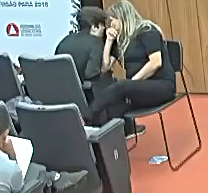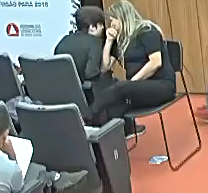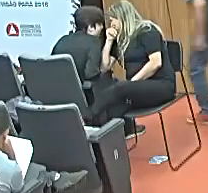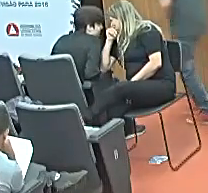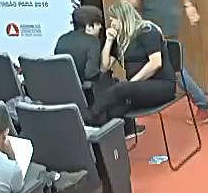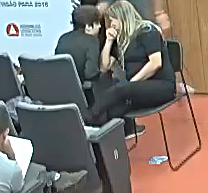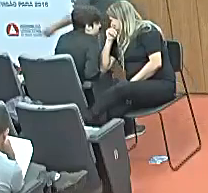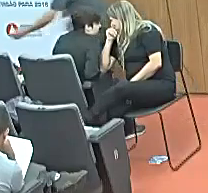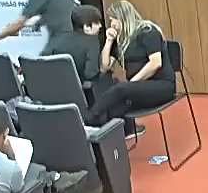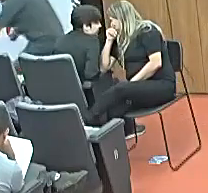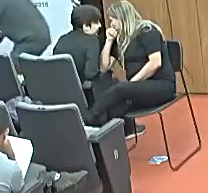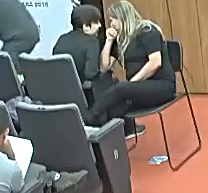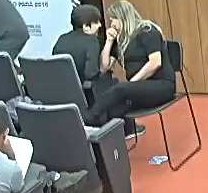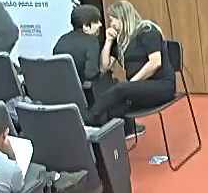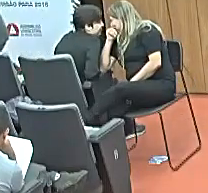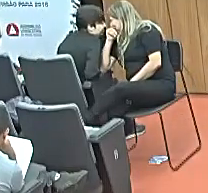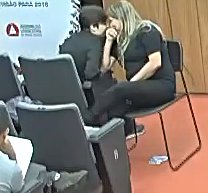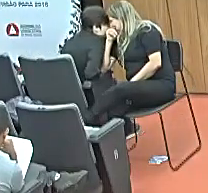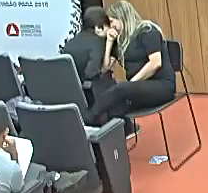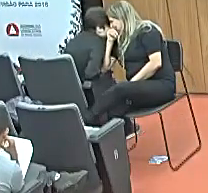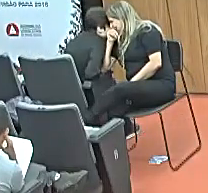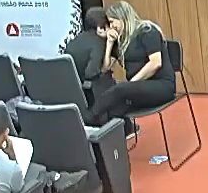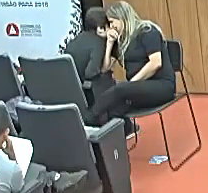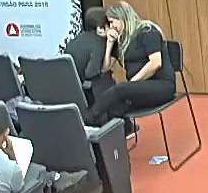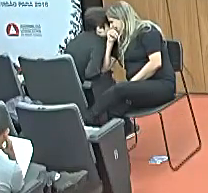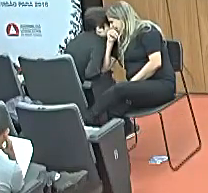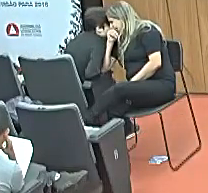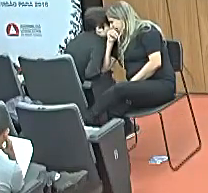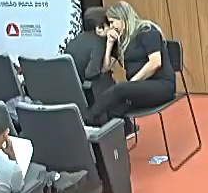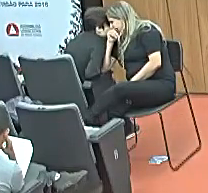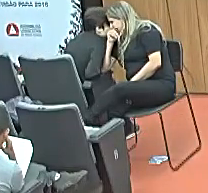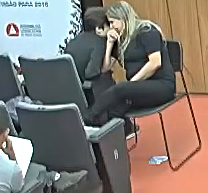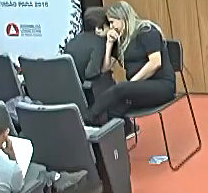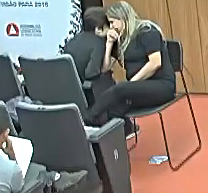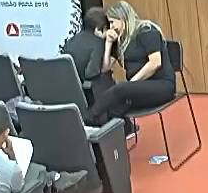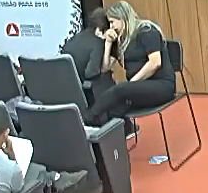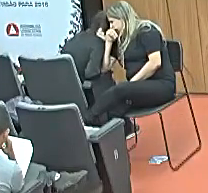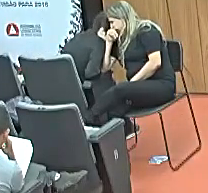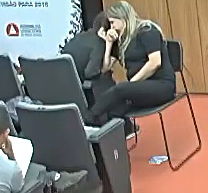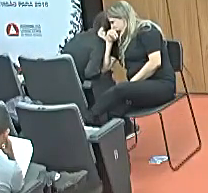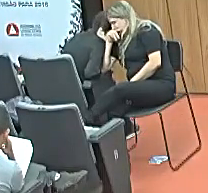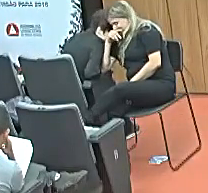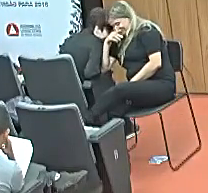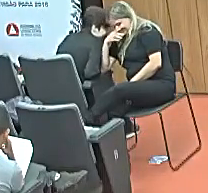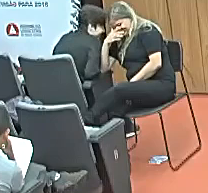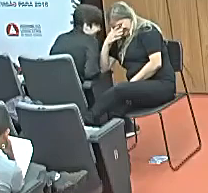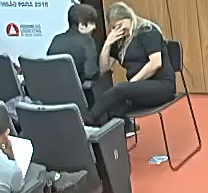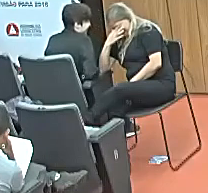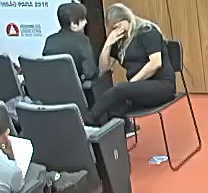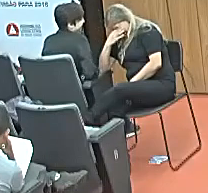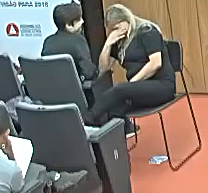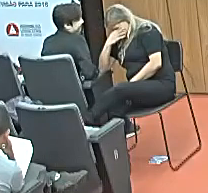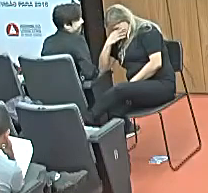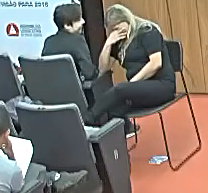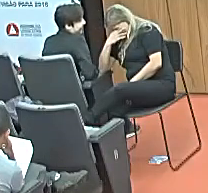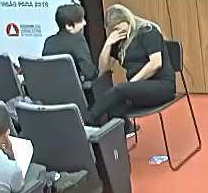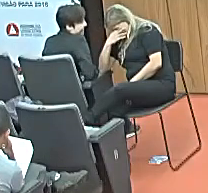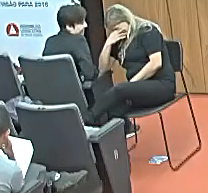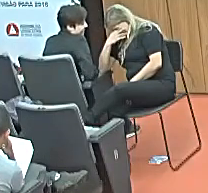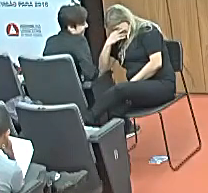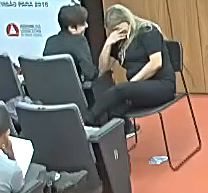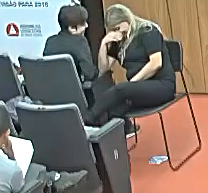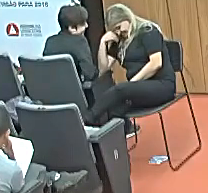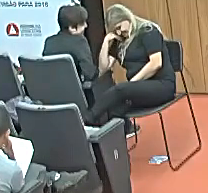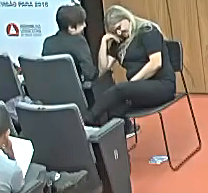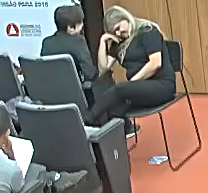intencional para dialogar com a juventude do campo para fortalecer o debate das pautas da sucessão rural no